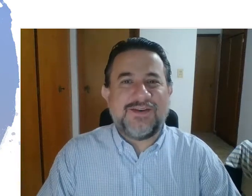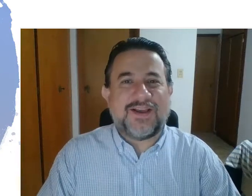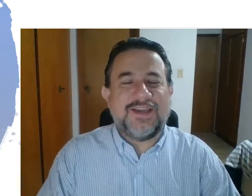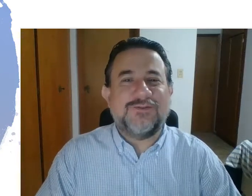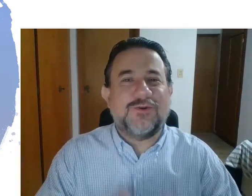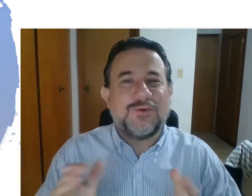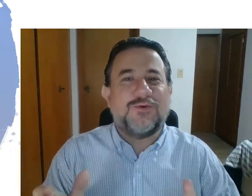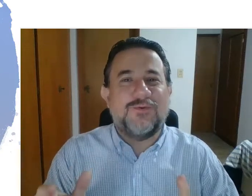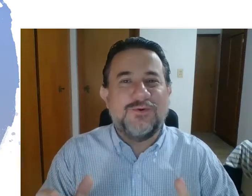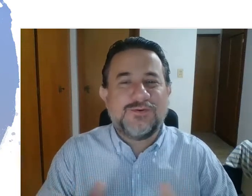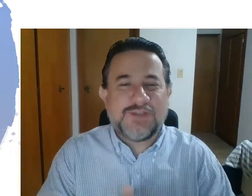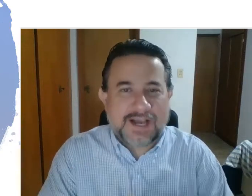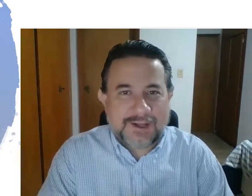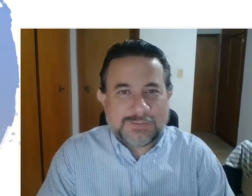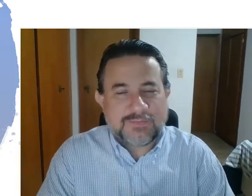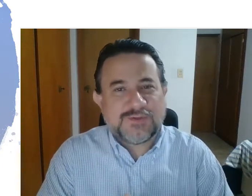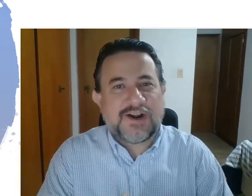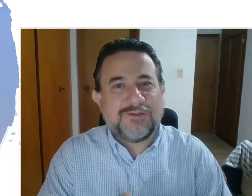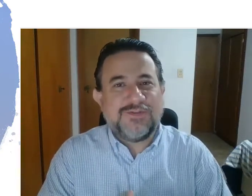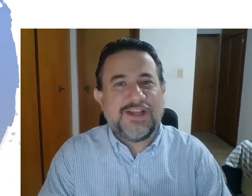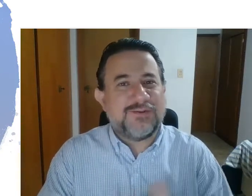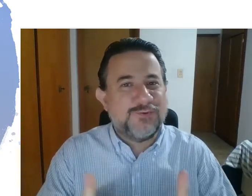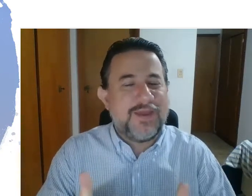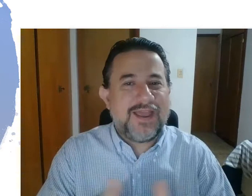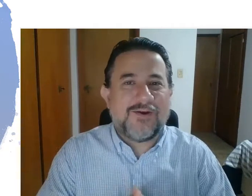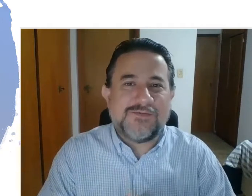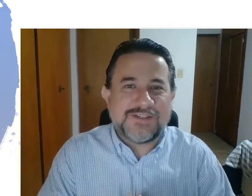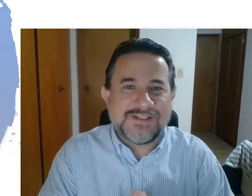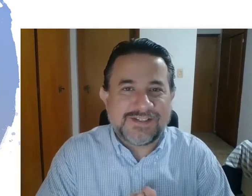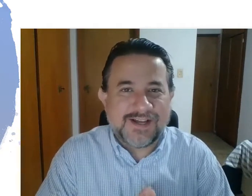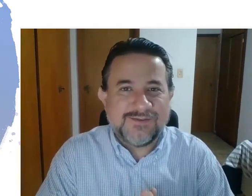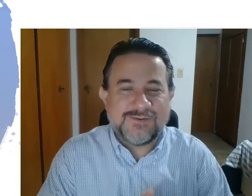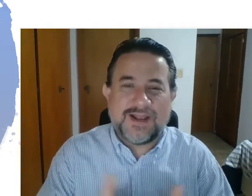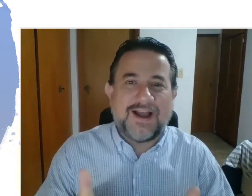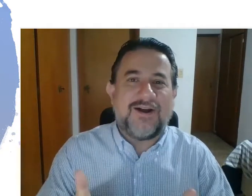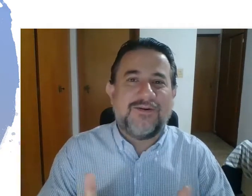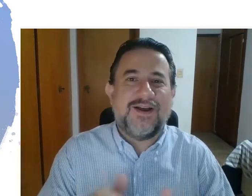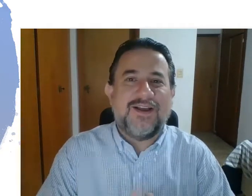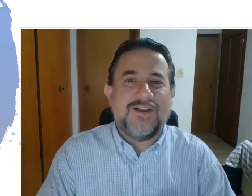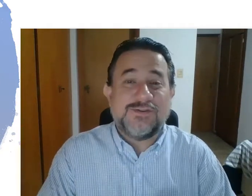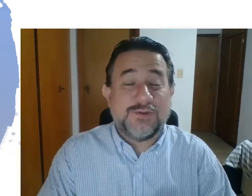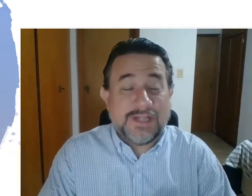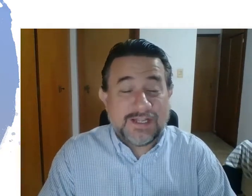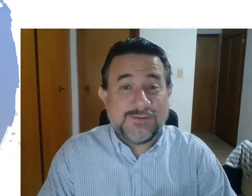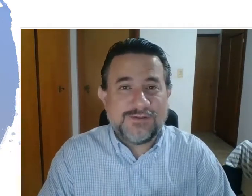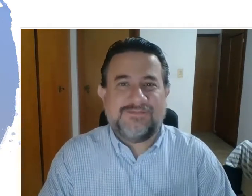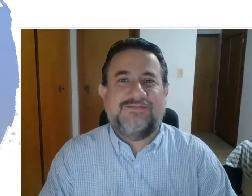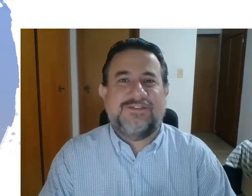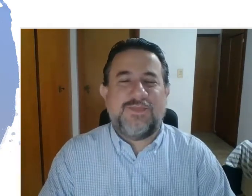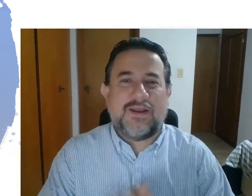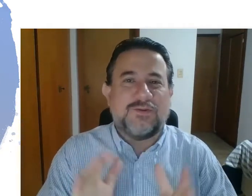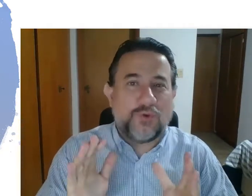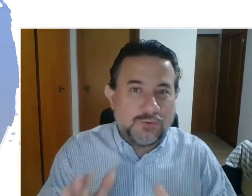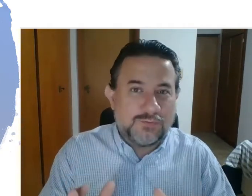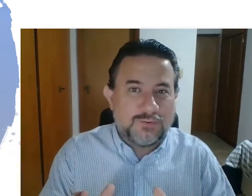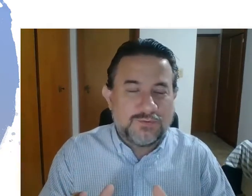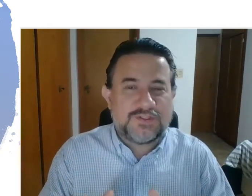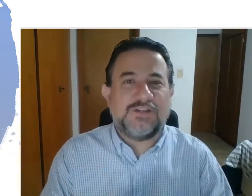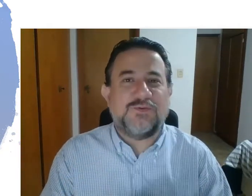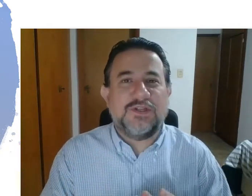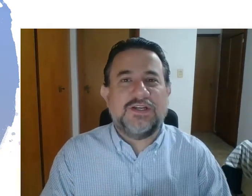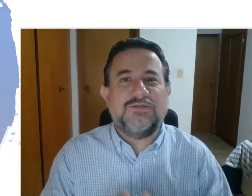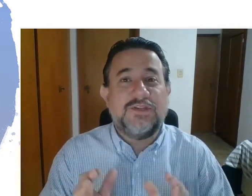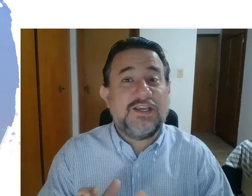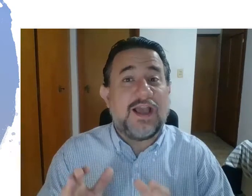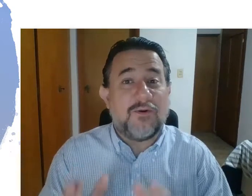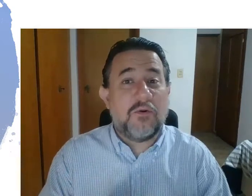Fala concurseiro aqui do Doutor Concursos e canal do professor Arnaldo Vieira. Tudo bem? Como vocês estão? Tudo legal? Estudando? Espero que todo mundo